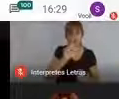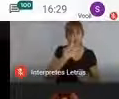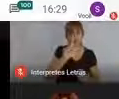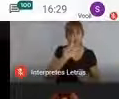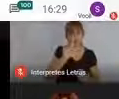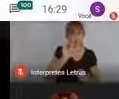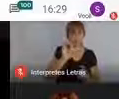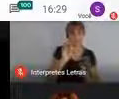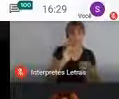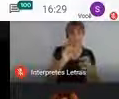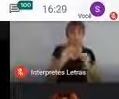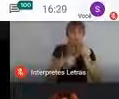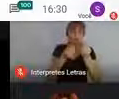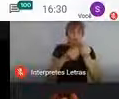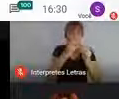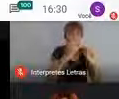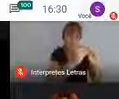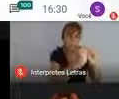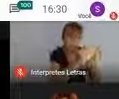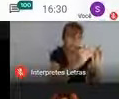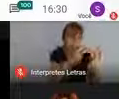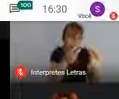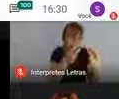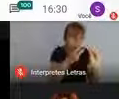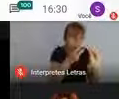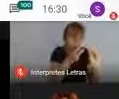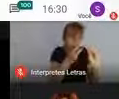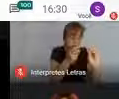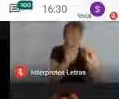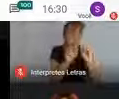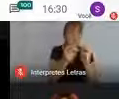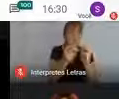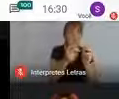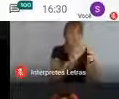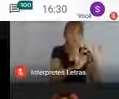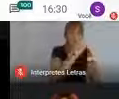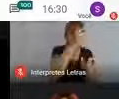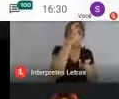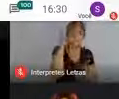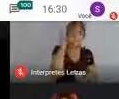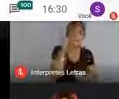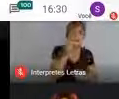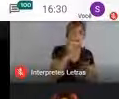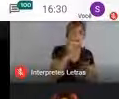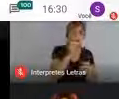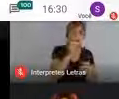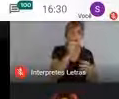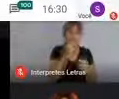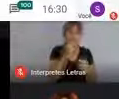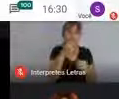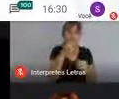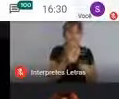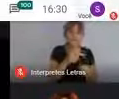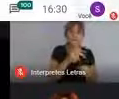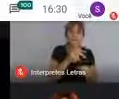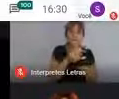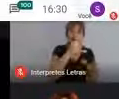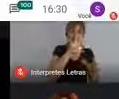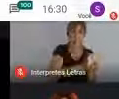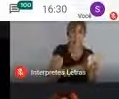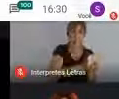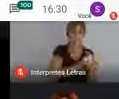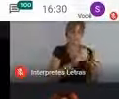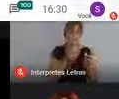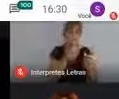modos de falar diferentes se distribuíam no território. Então, até uma região X tem-se um determinado